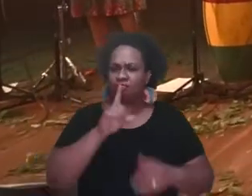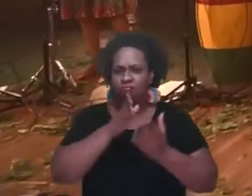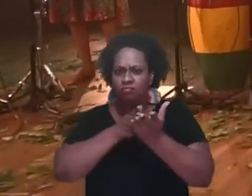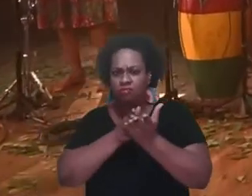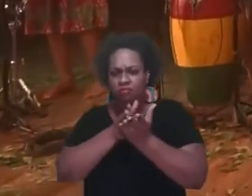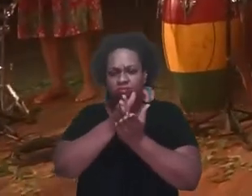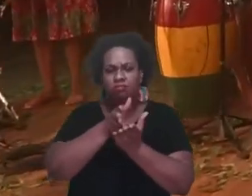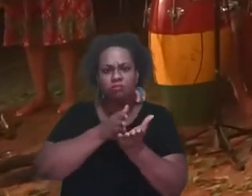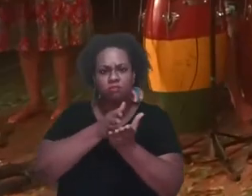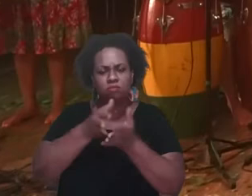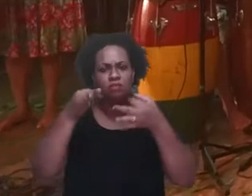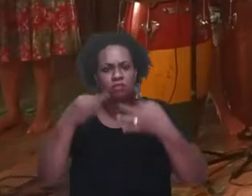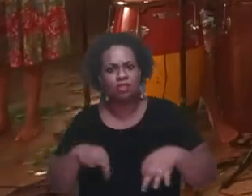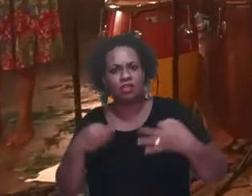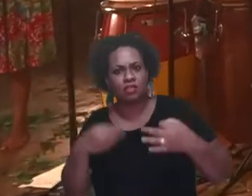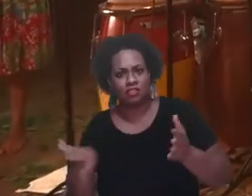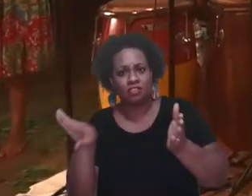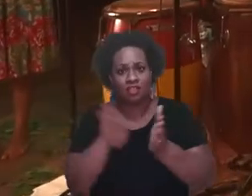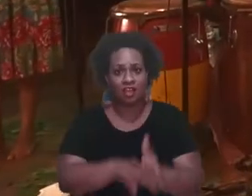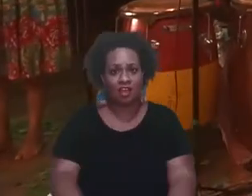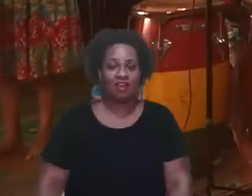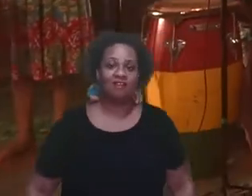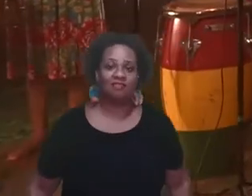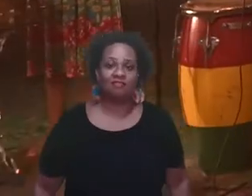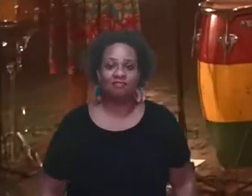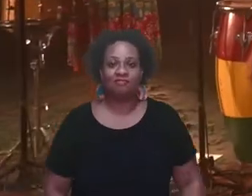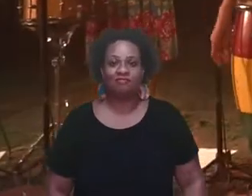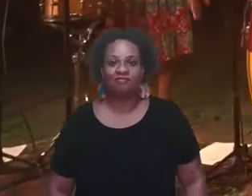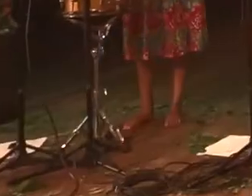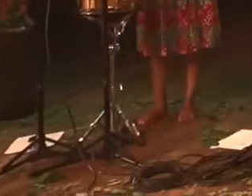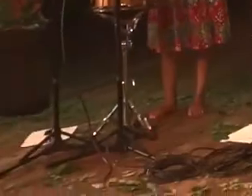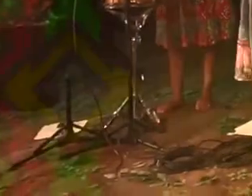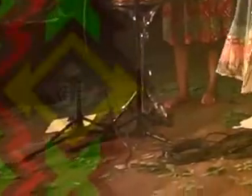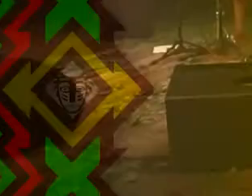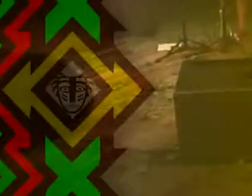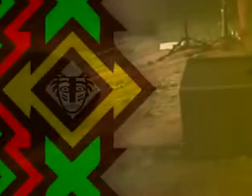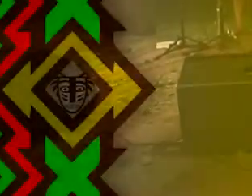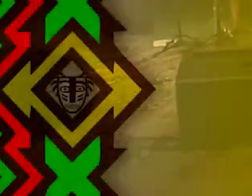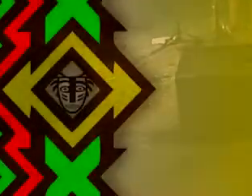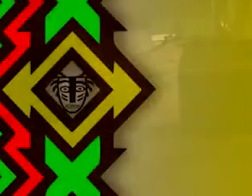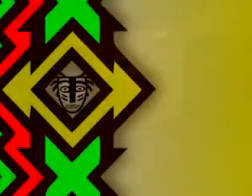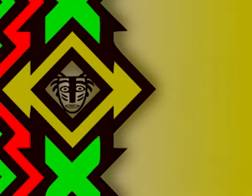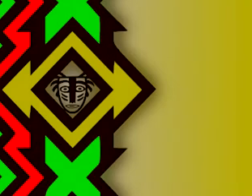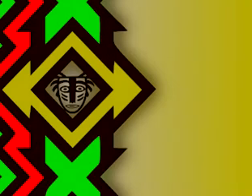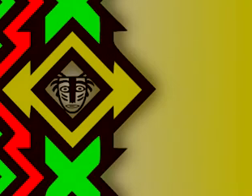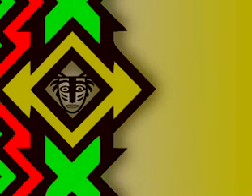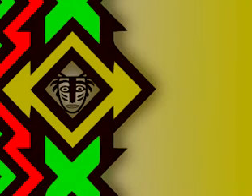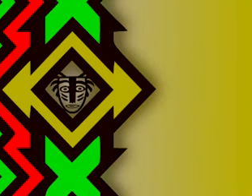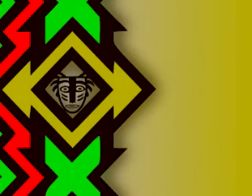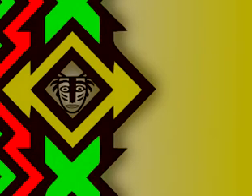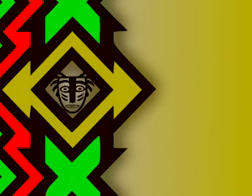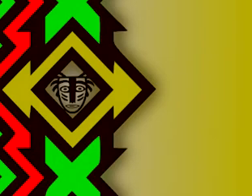sujeito não jeito desse jeito para sujeito direito quando o sujeito chega borra de café para menina